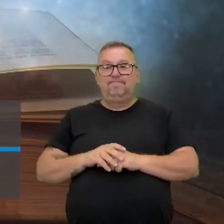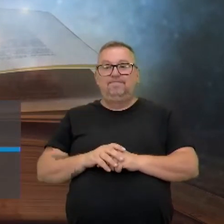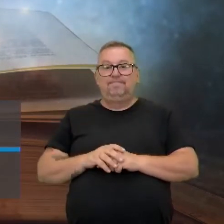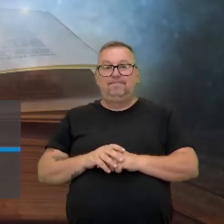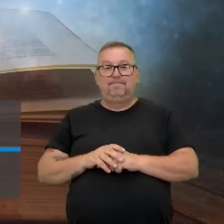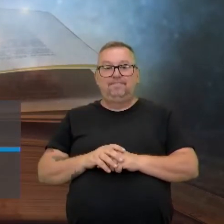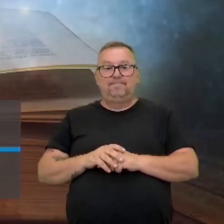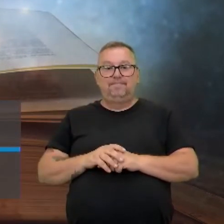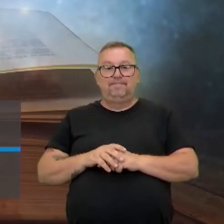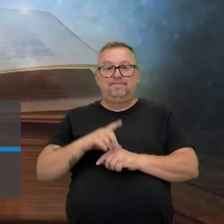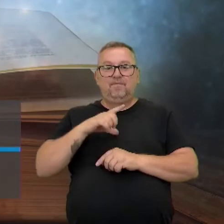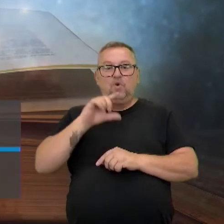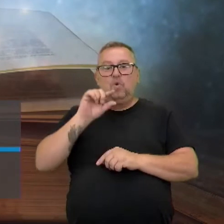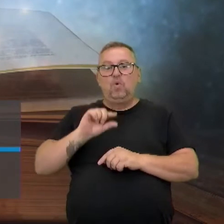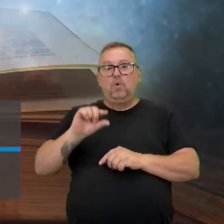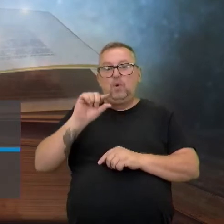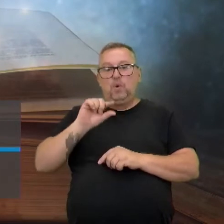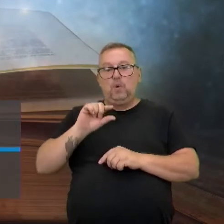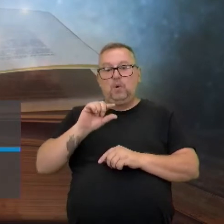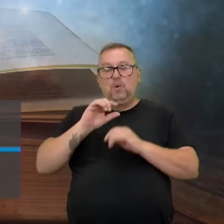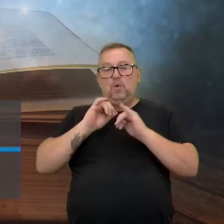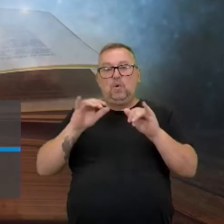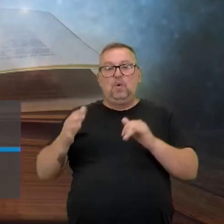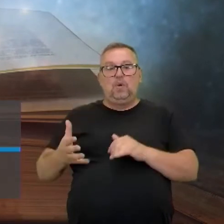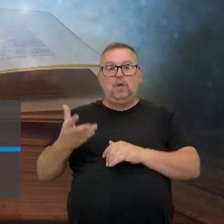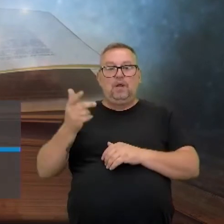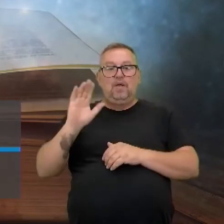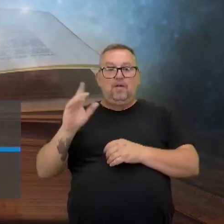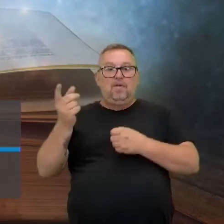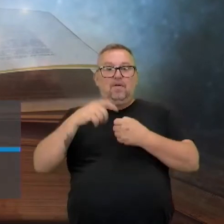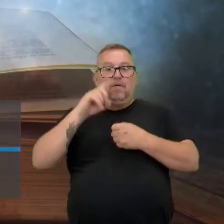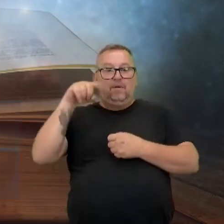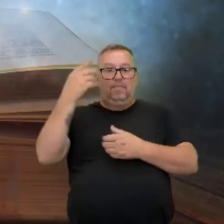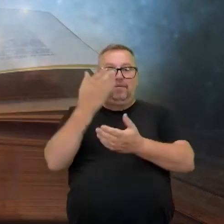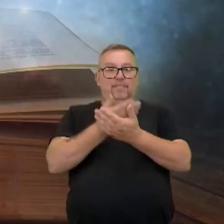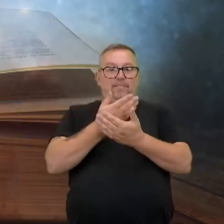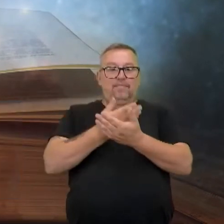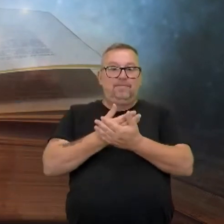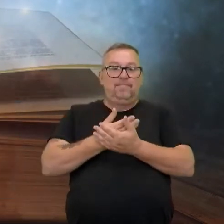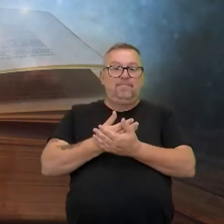professor. Esse foi só um pouquinho de Contos Fantásticos, a gente volta na próxima aula.